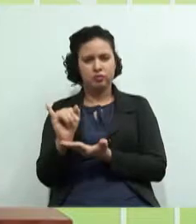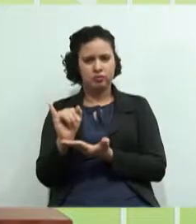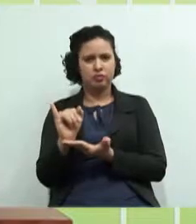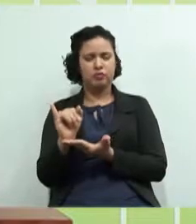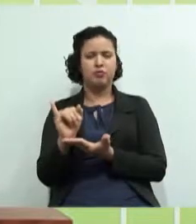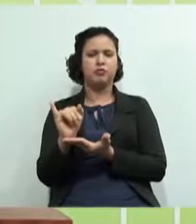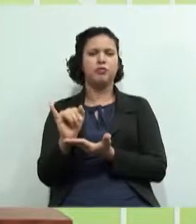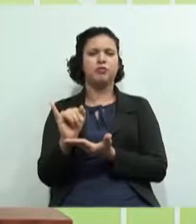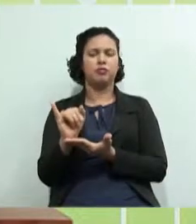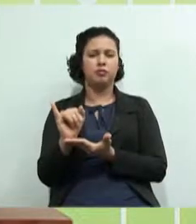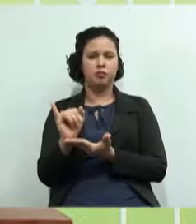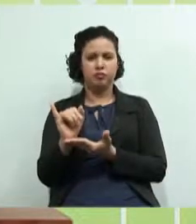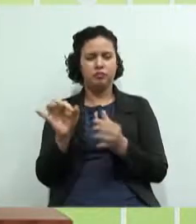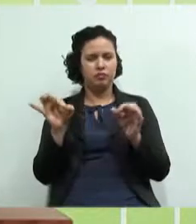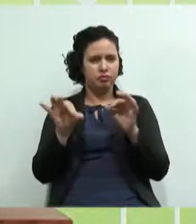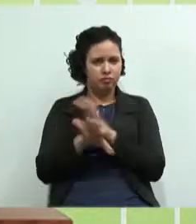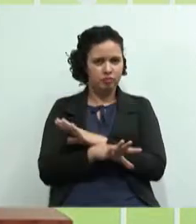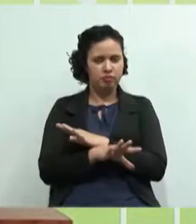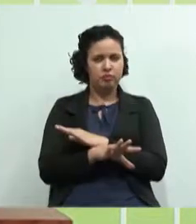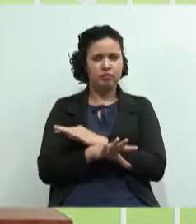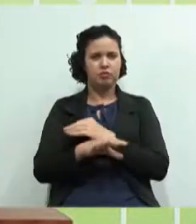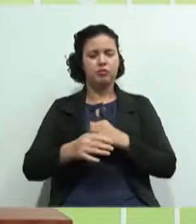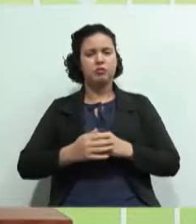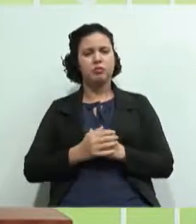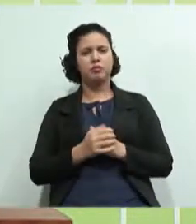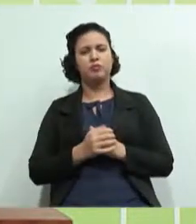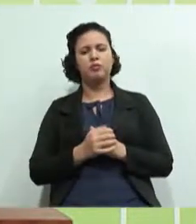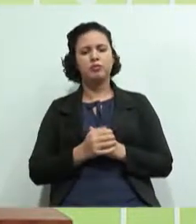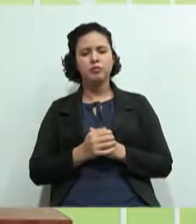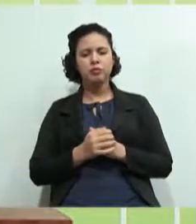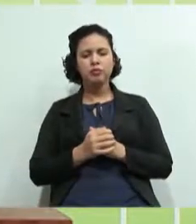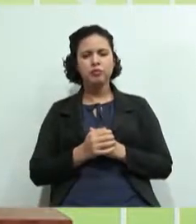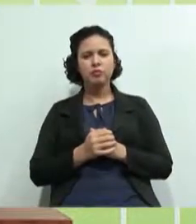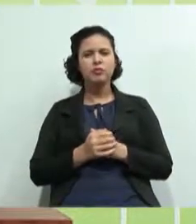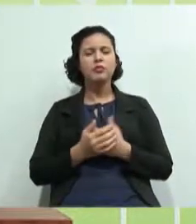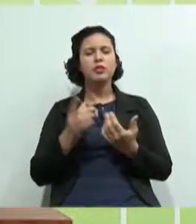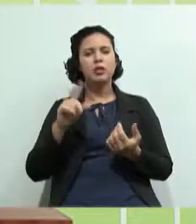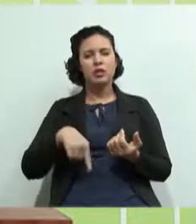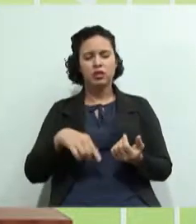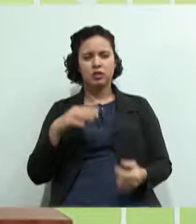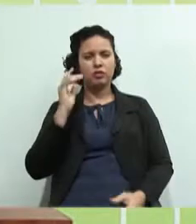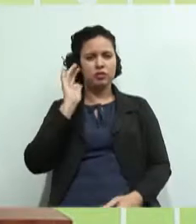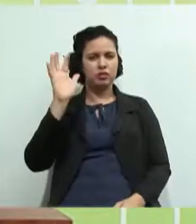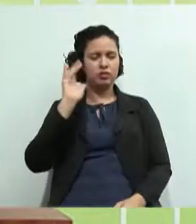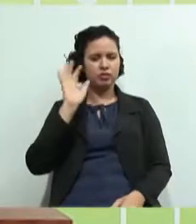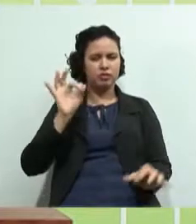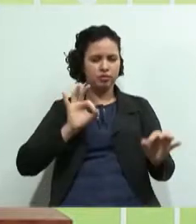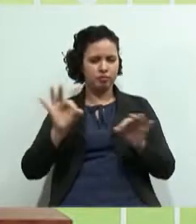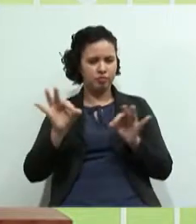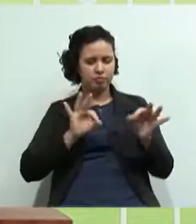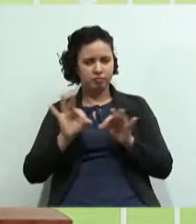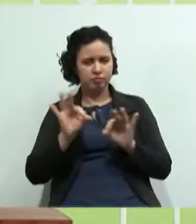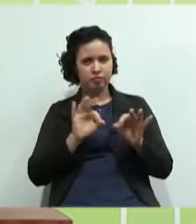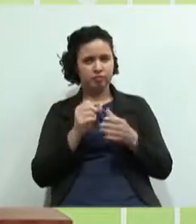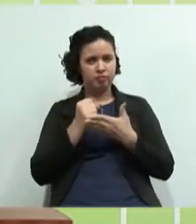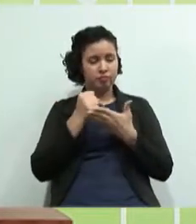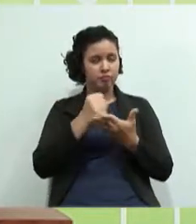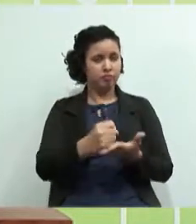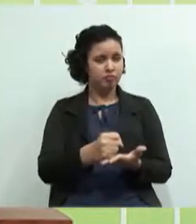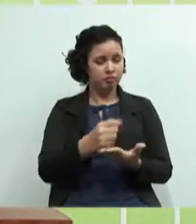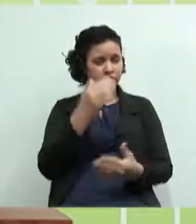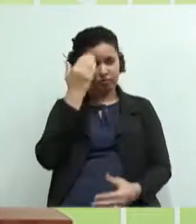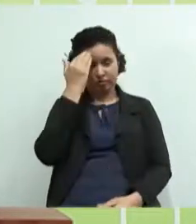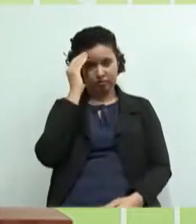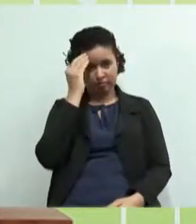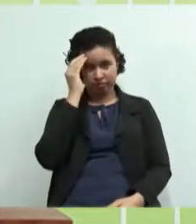obra. Aristóteles já disse aqui em uma das suas frases, tá? Essas são as filosofias do planejamento. Eu trouxe aqui para você entender mais ou menos onde